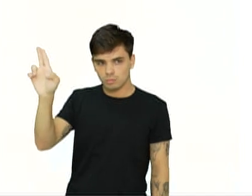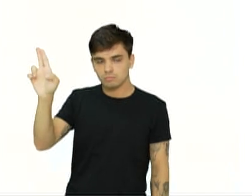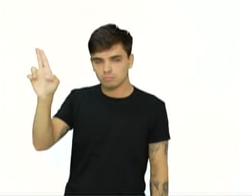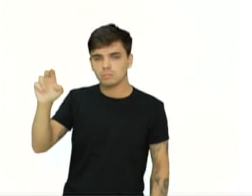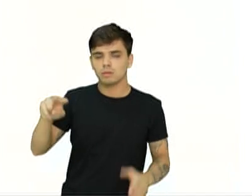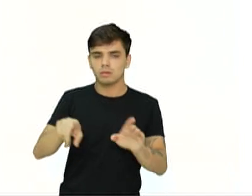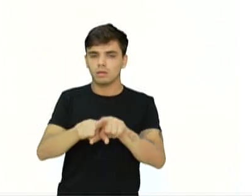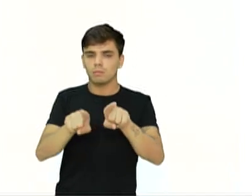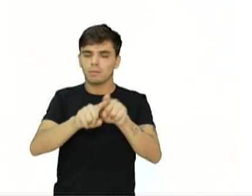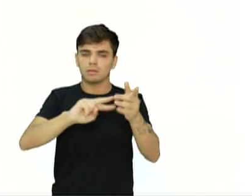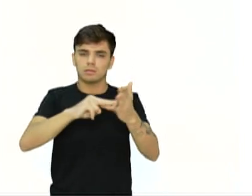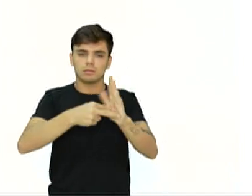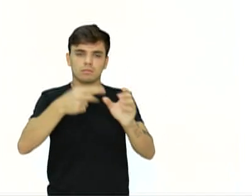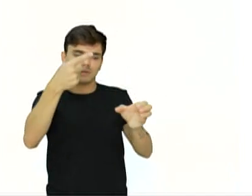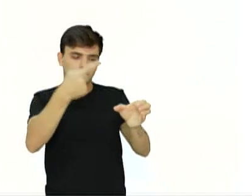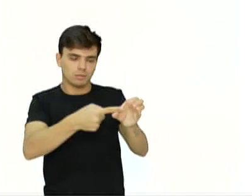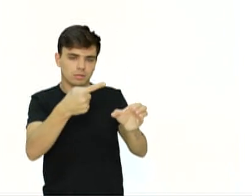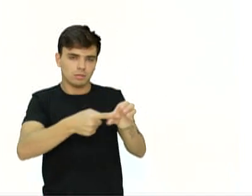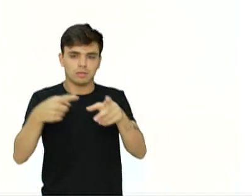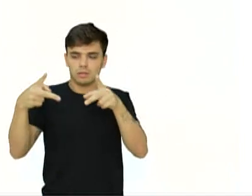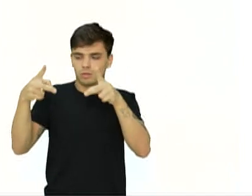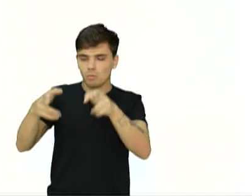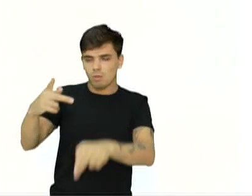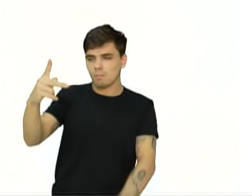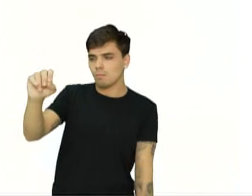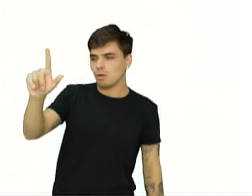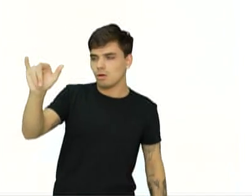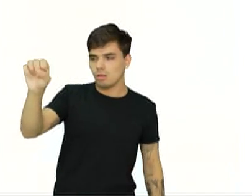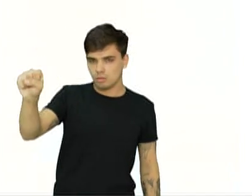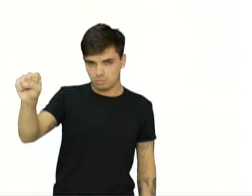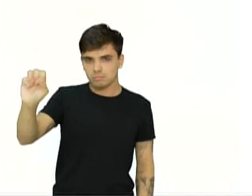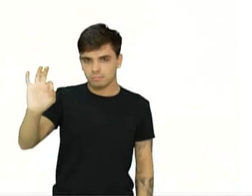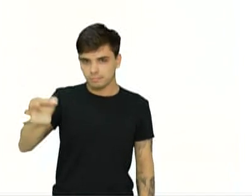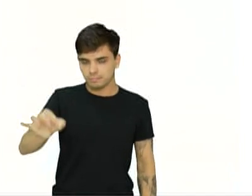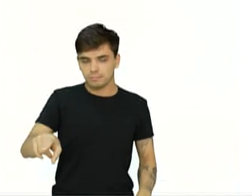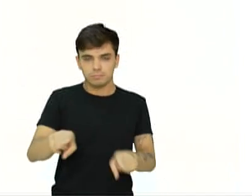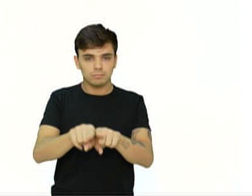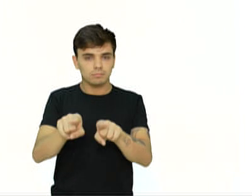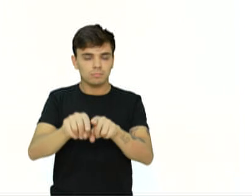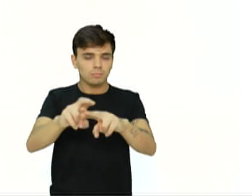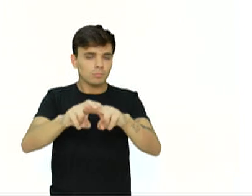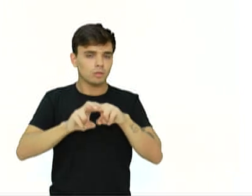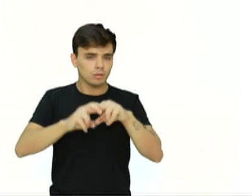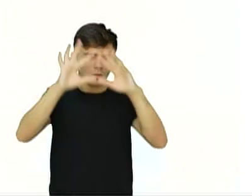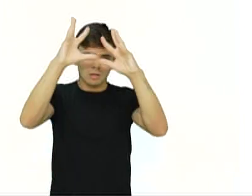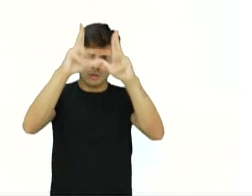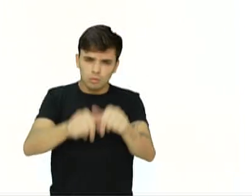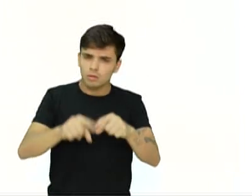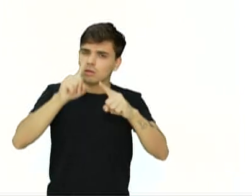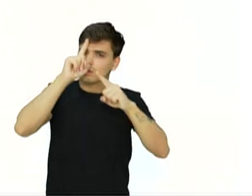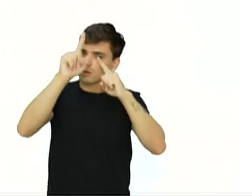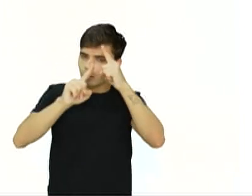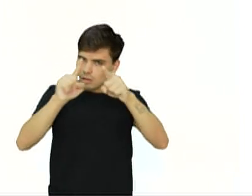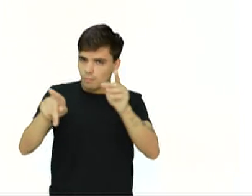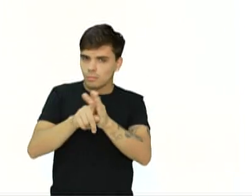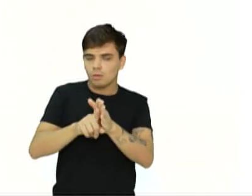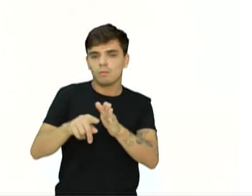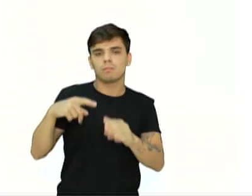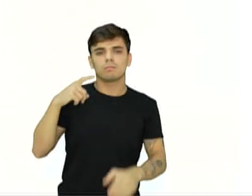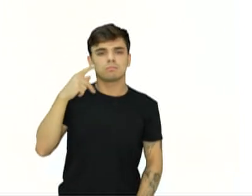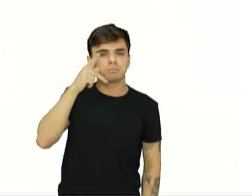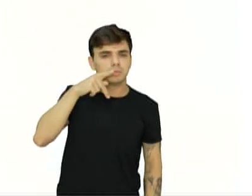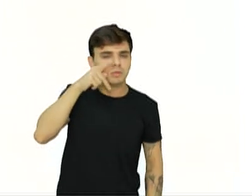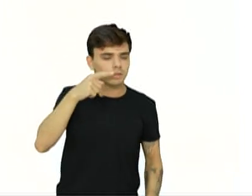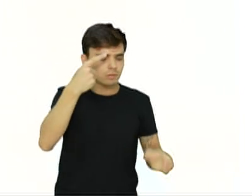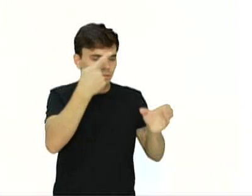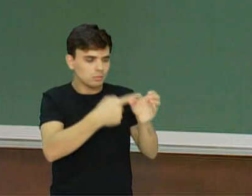significa também a cidade, assim como a polis grega, né? Então, todas essas ideias, política,